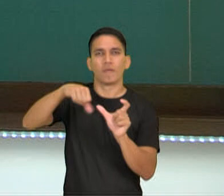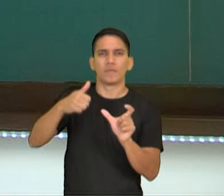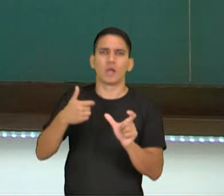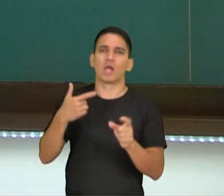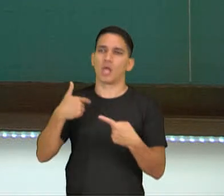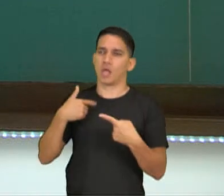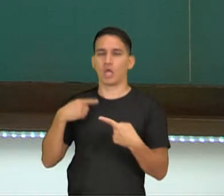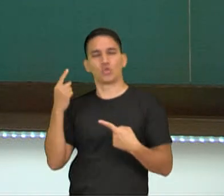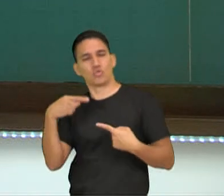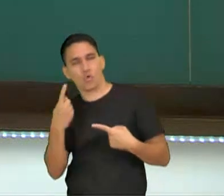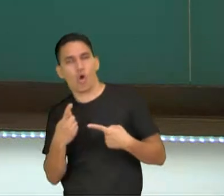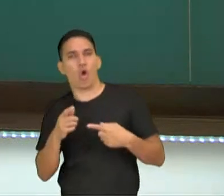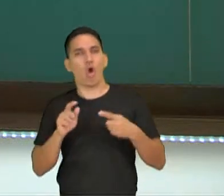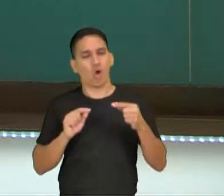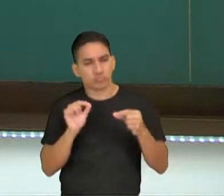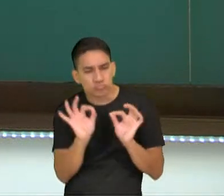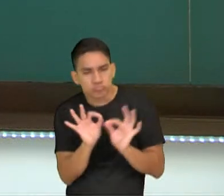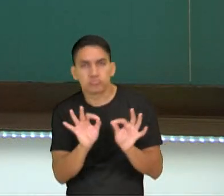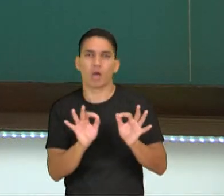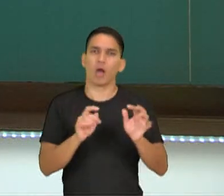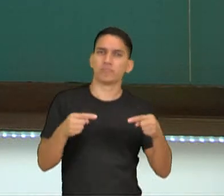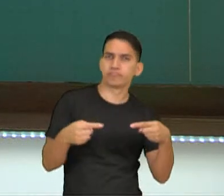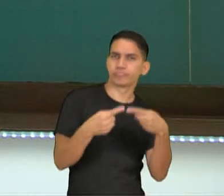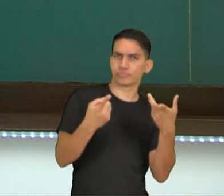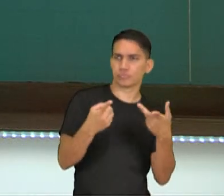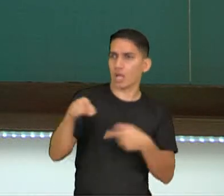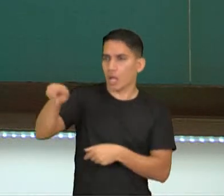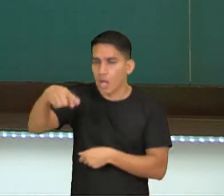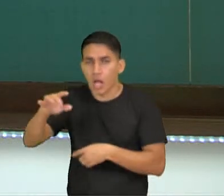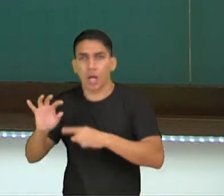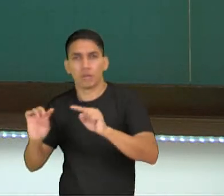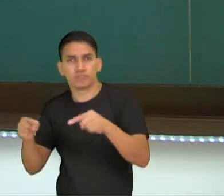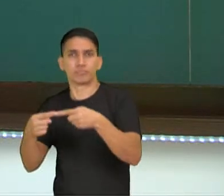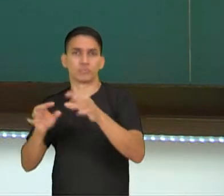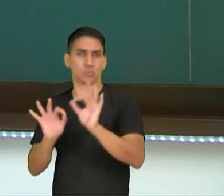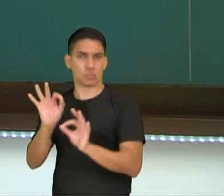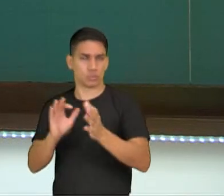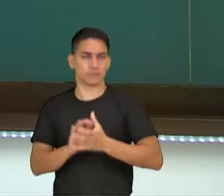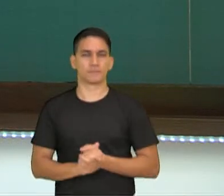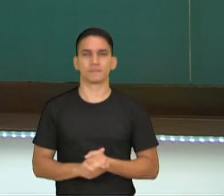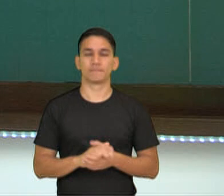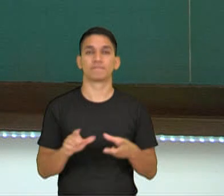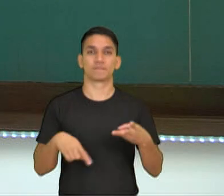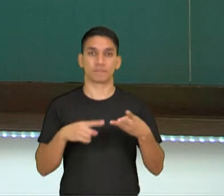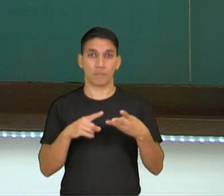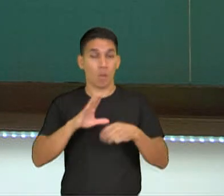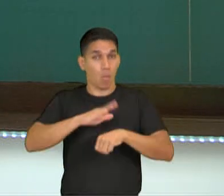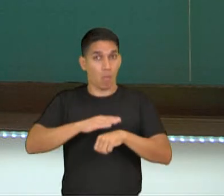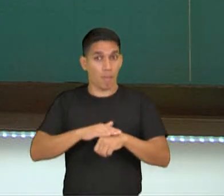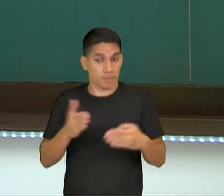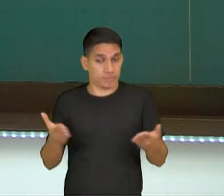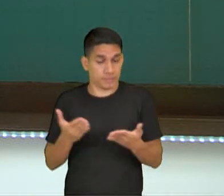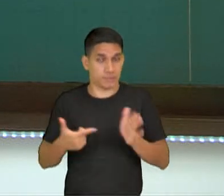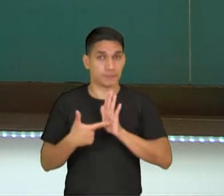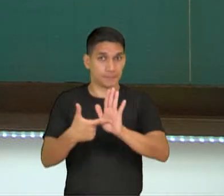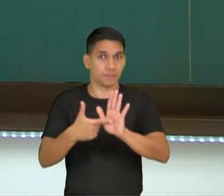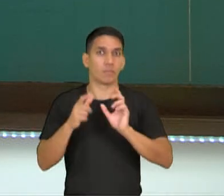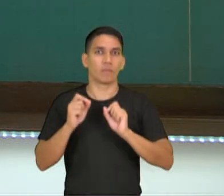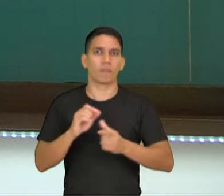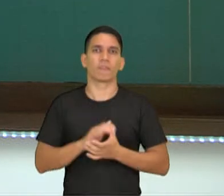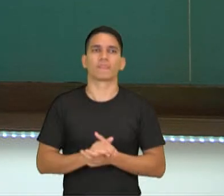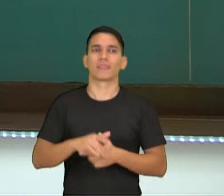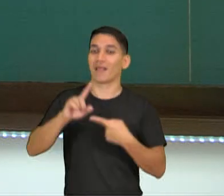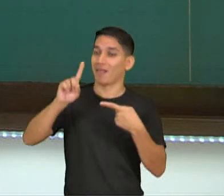conciliamos, vós conciliais, eles conciliam. E estão aí no tempo presente do modo indicativo, né? No caso do